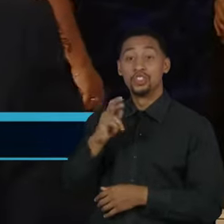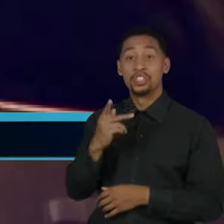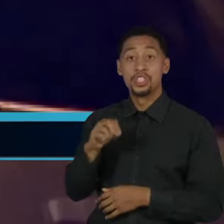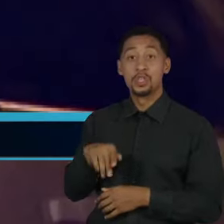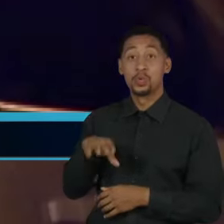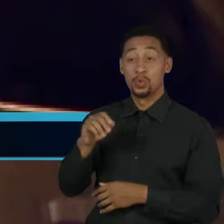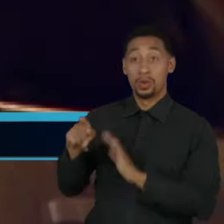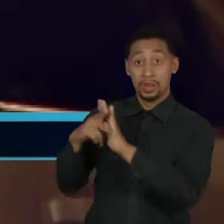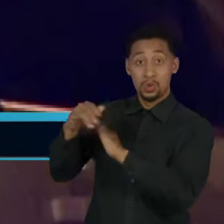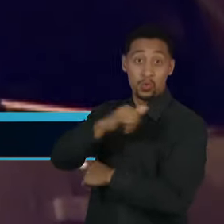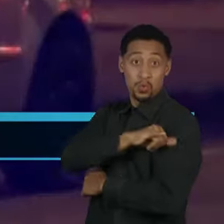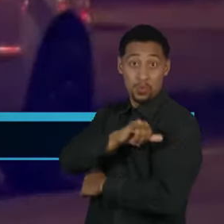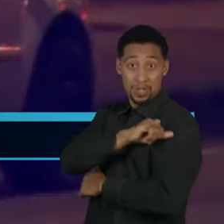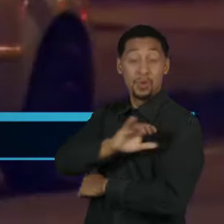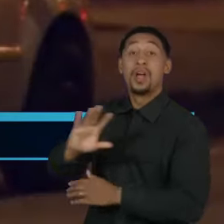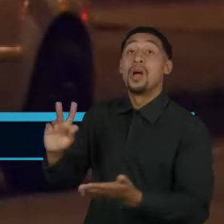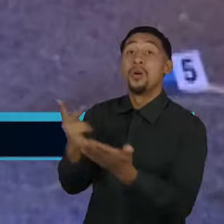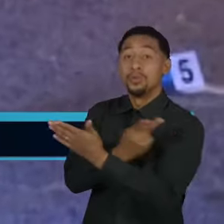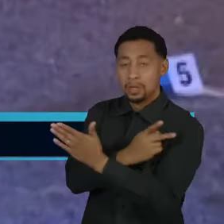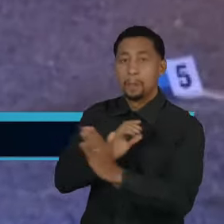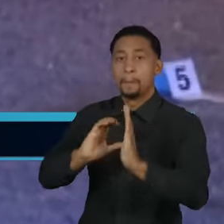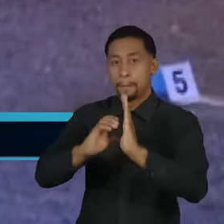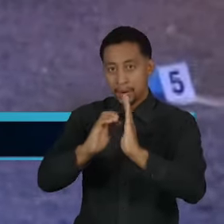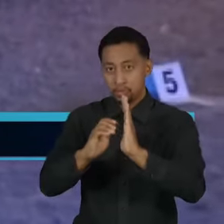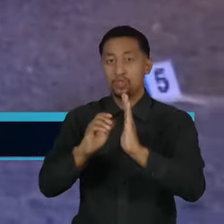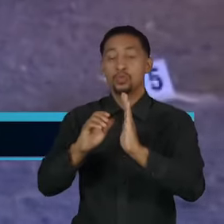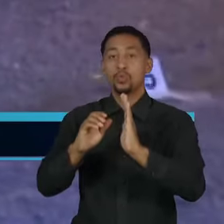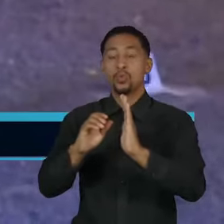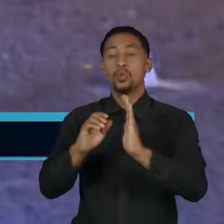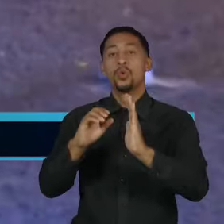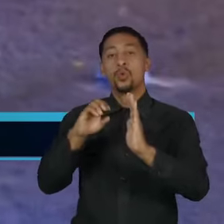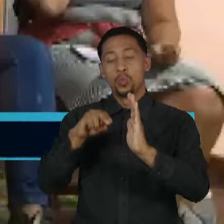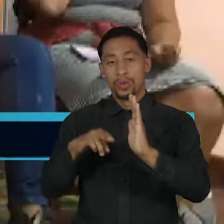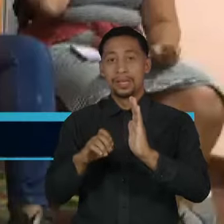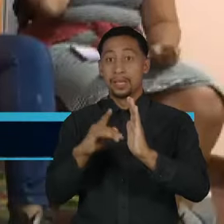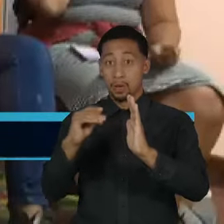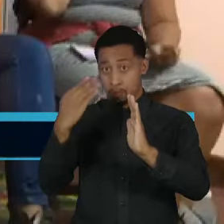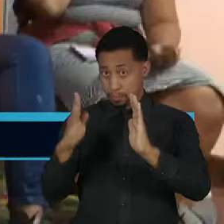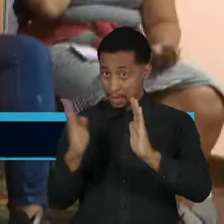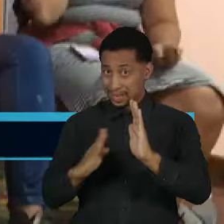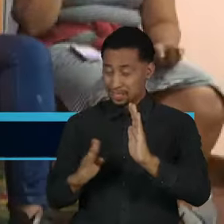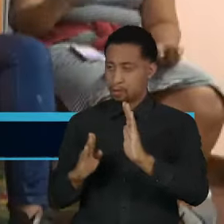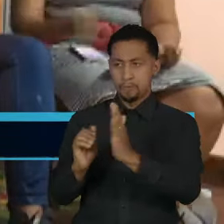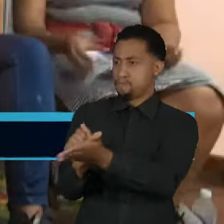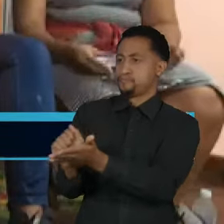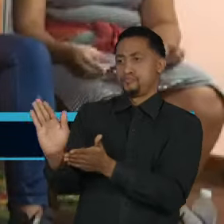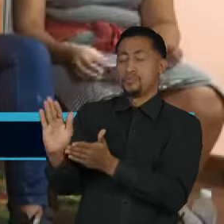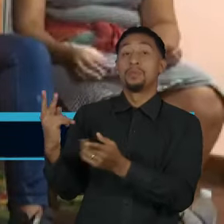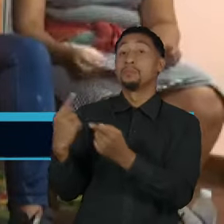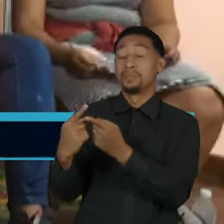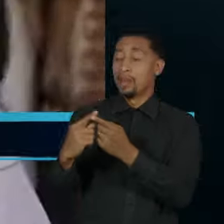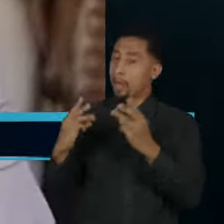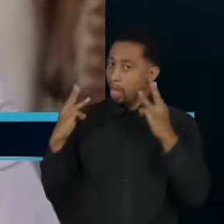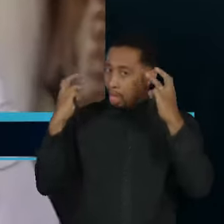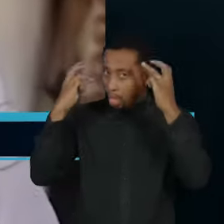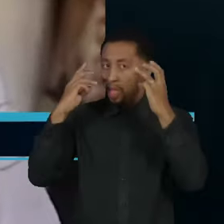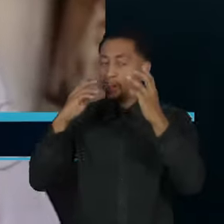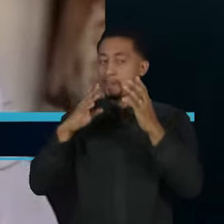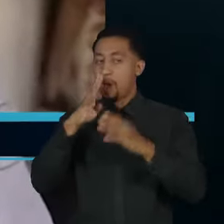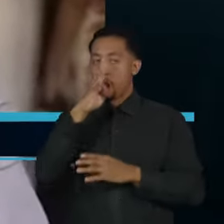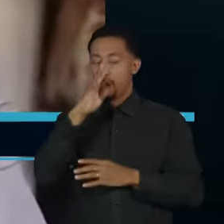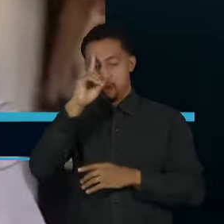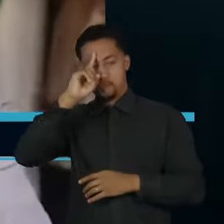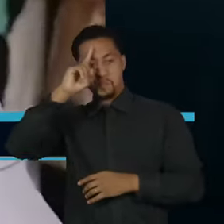Brasil, suspeito de ser um dos mandantes do assassinato da vereadora carioca Marielle Franco em 2018.